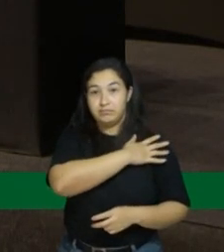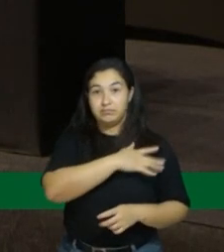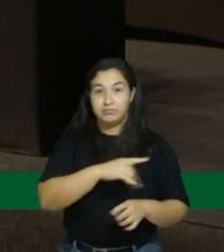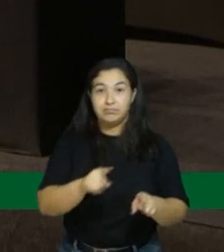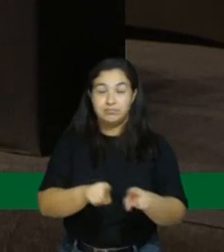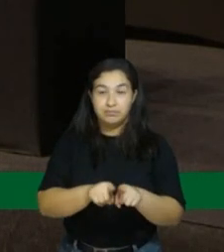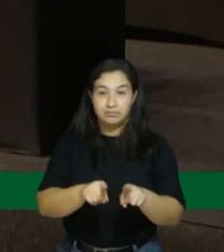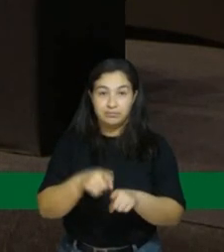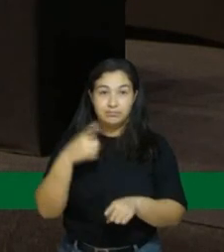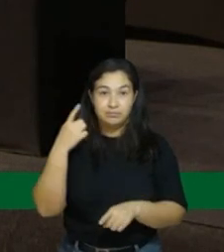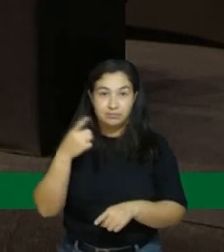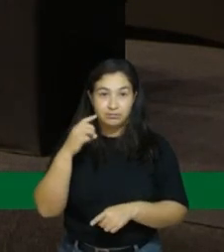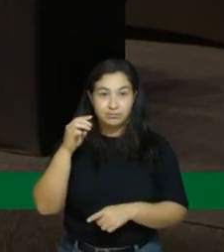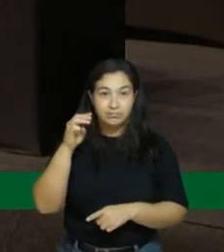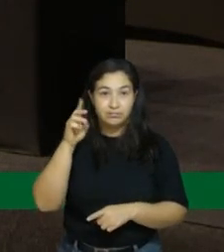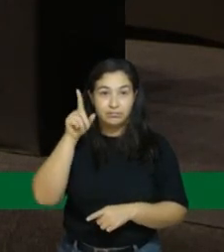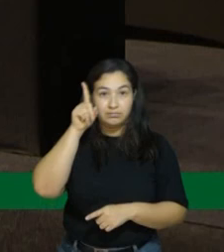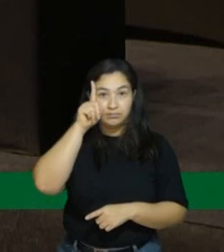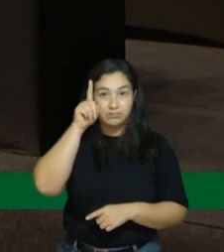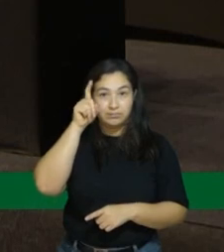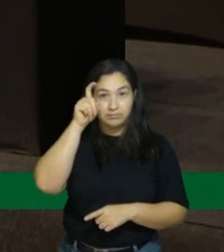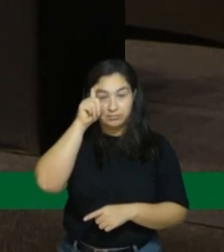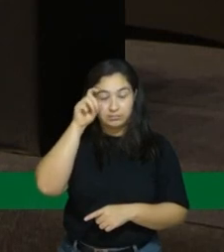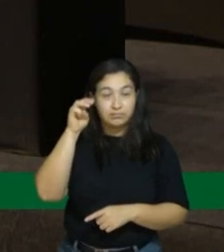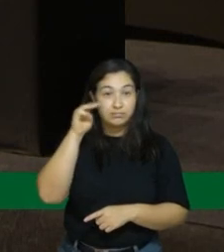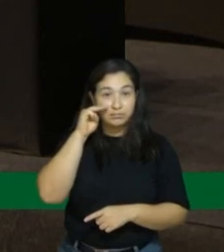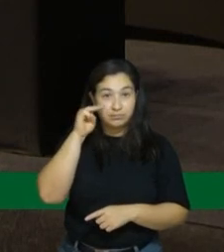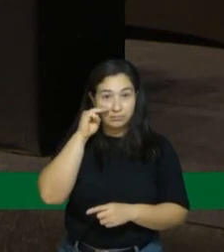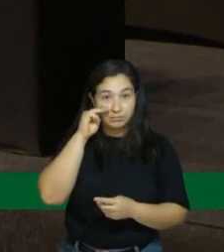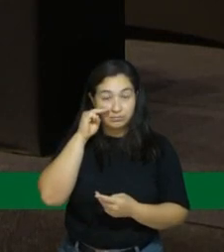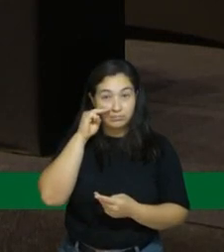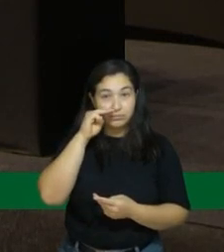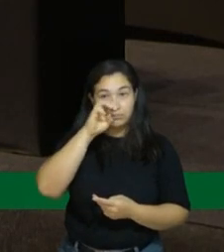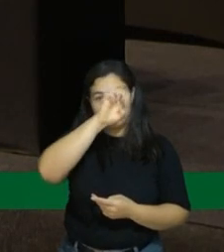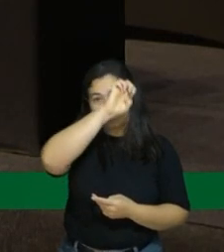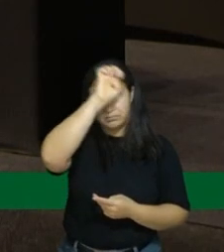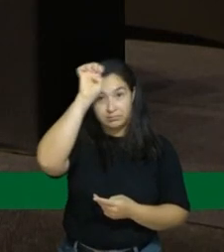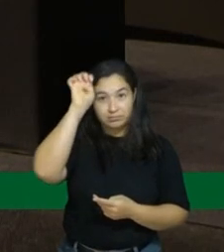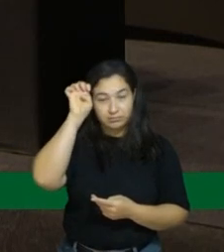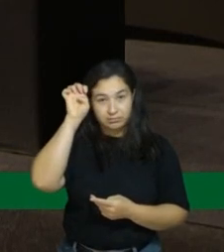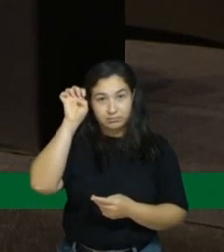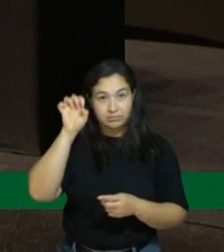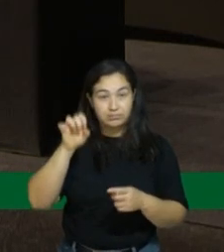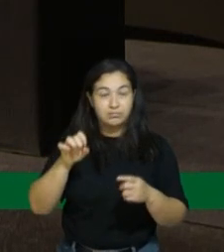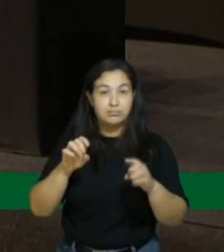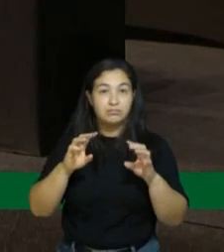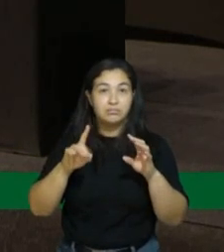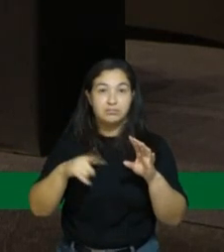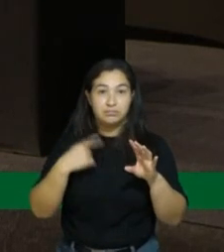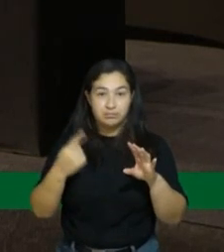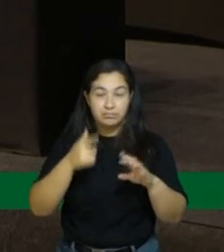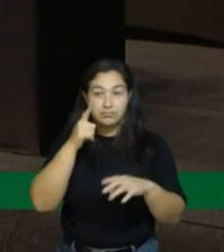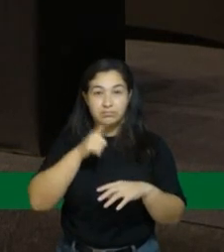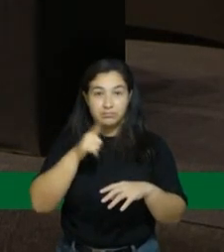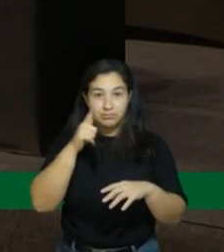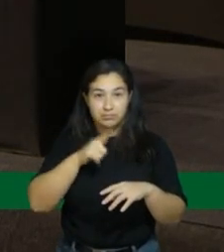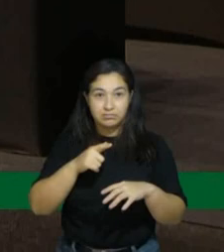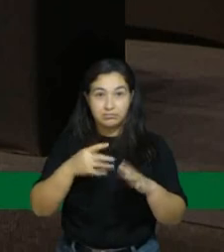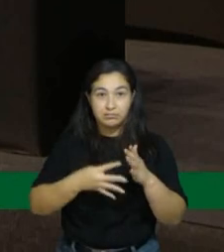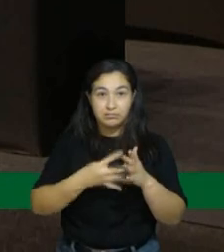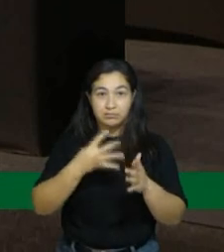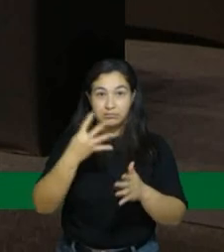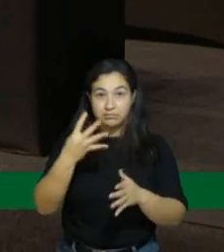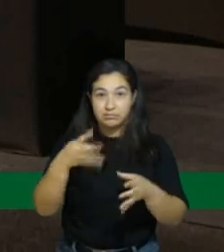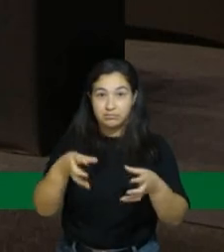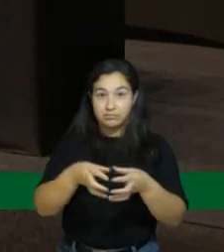Deputado Marco da Rosa Deputado Egídio Ferrari nós que constituímos o quarteto né